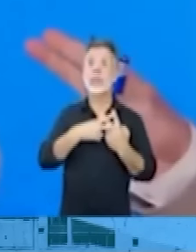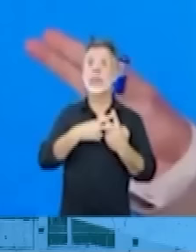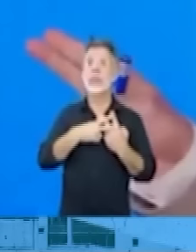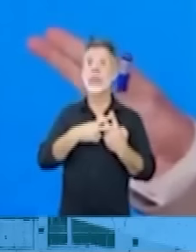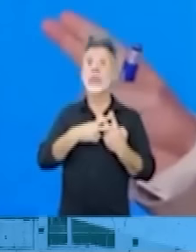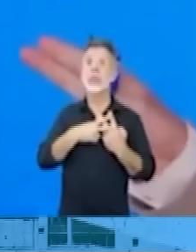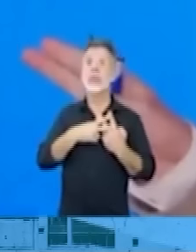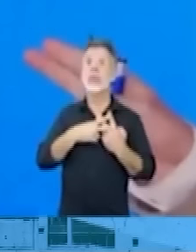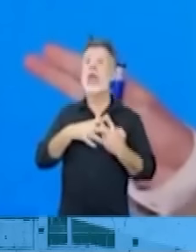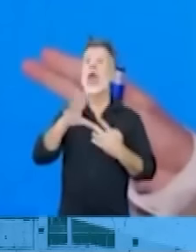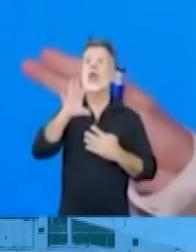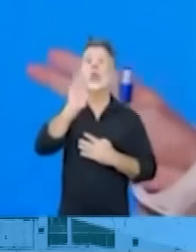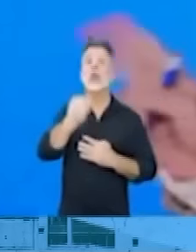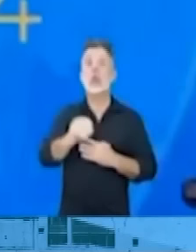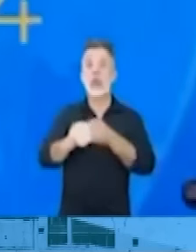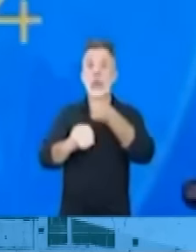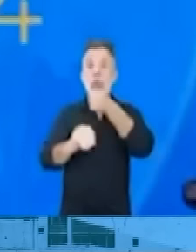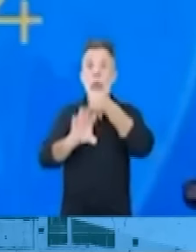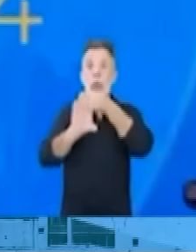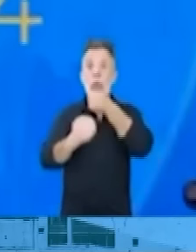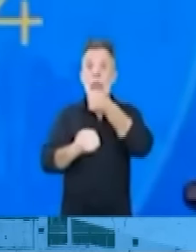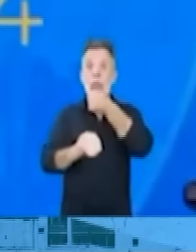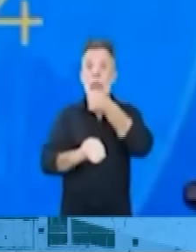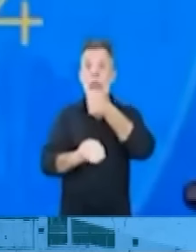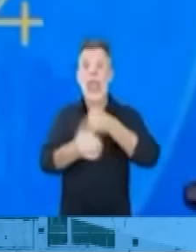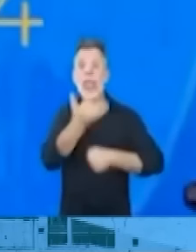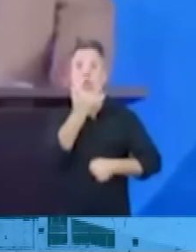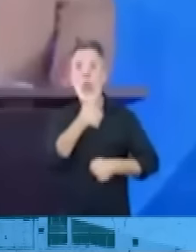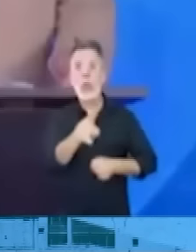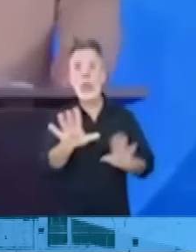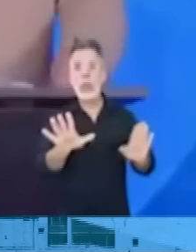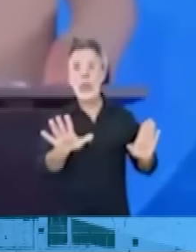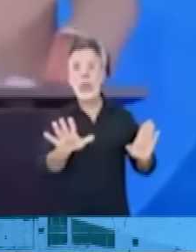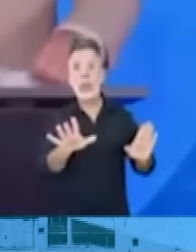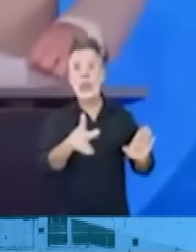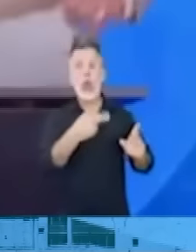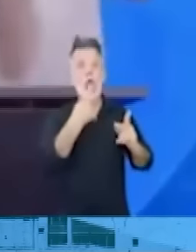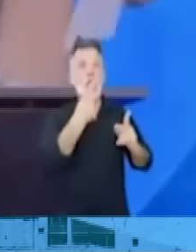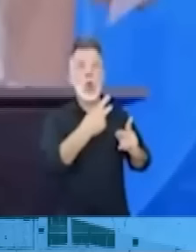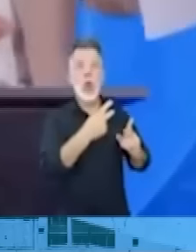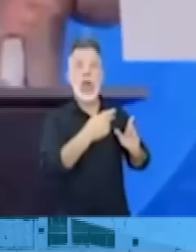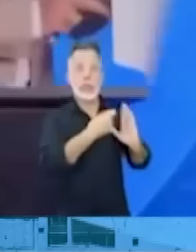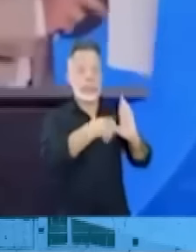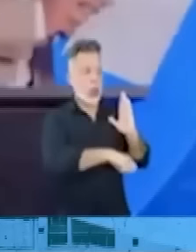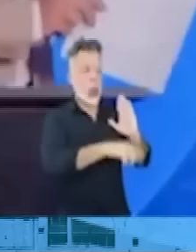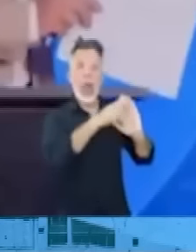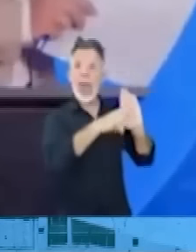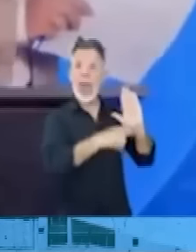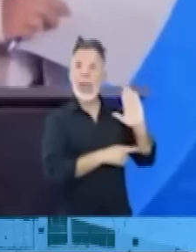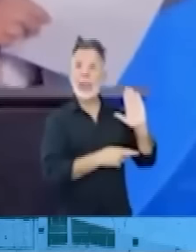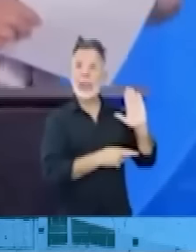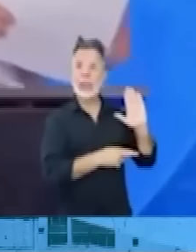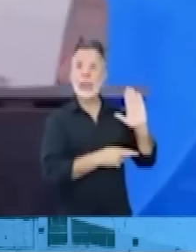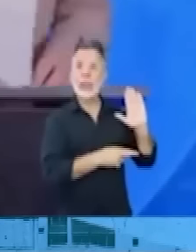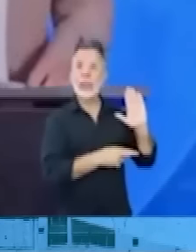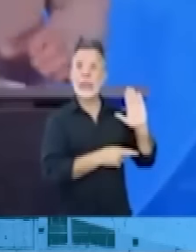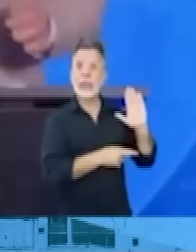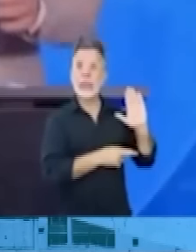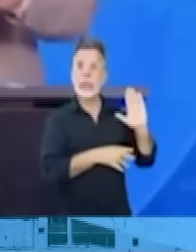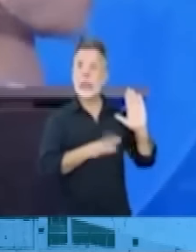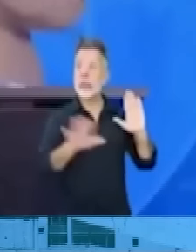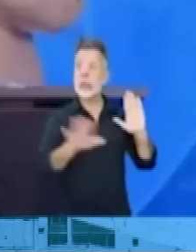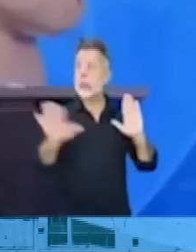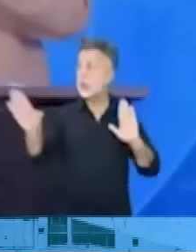foi interrompido, certo, no meio da fala para ser advertido, então tinha que ter